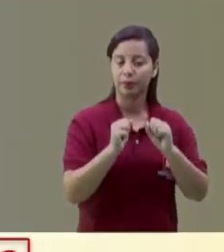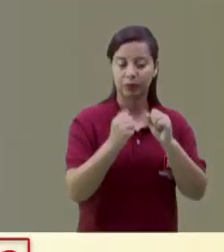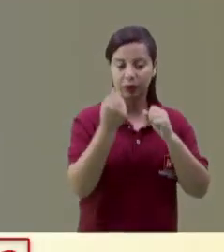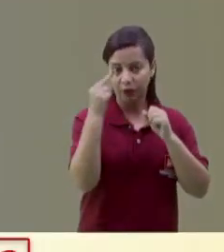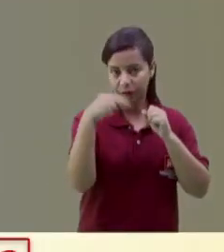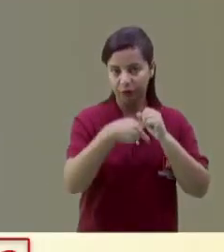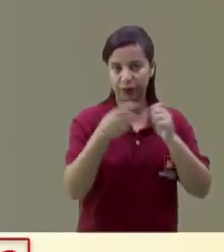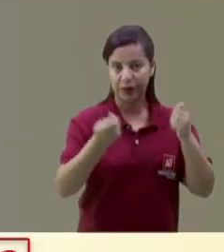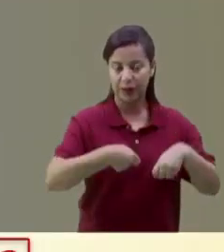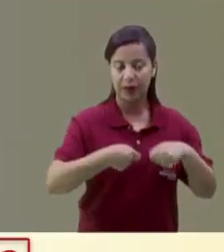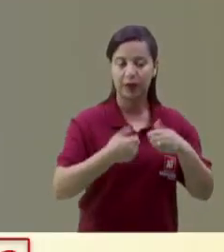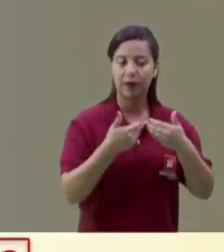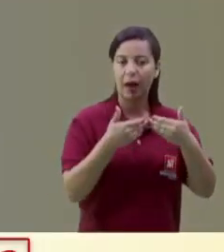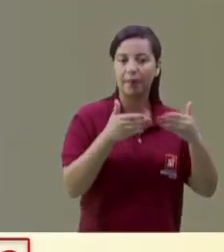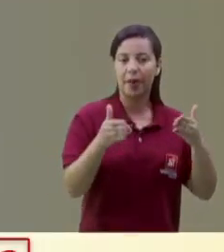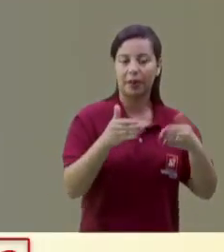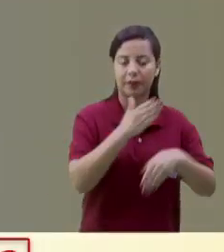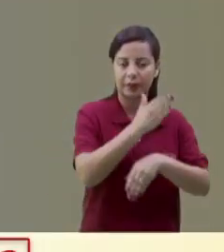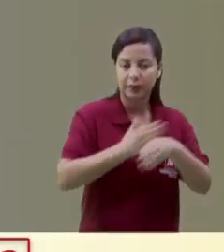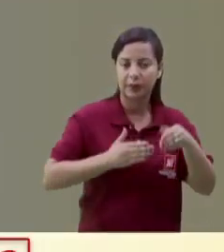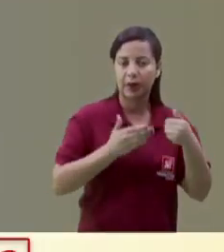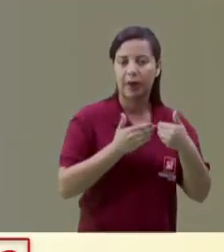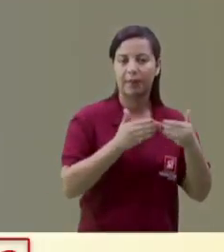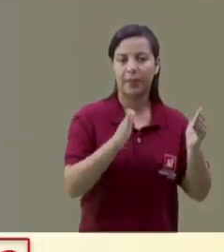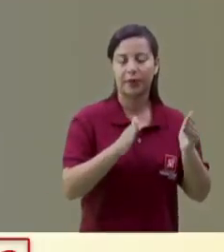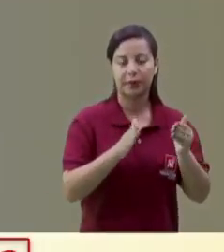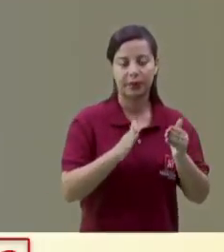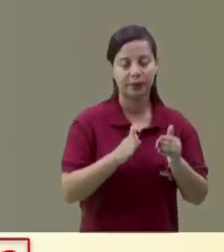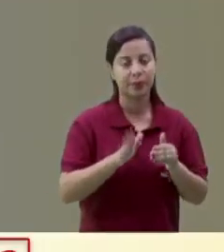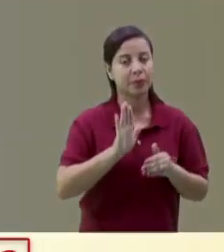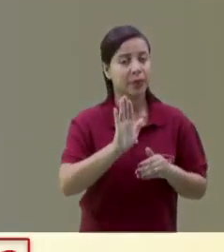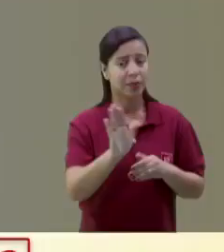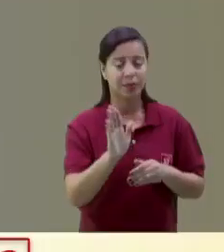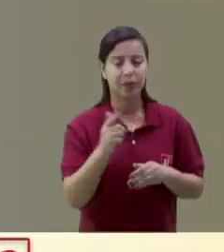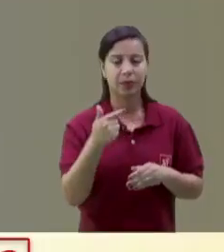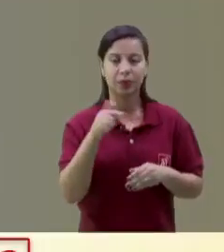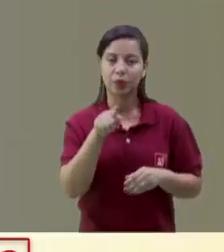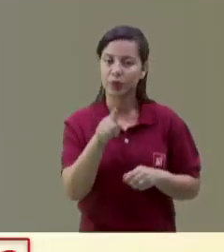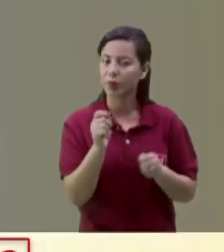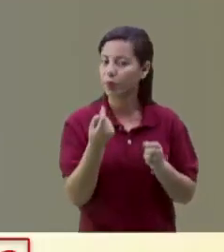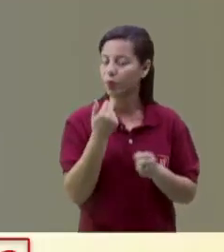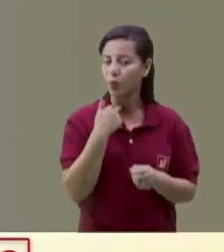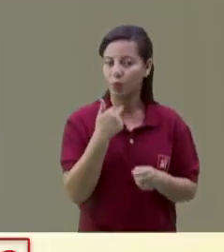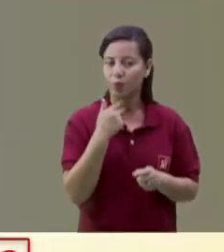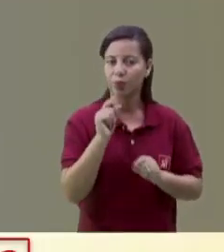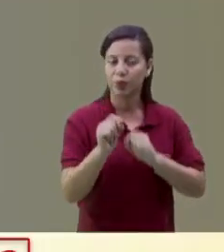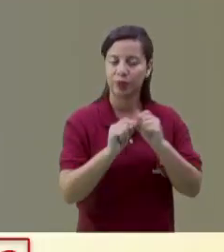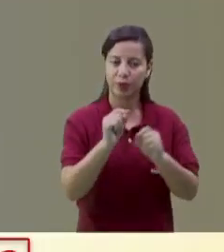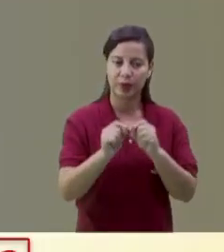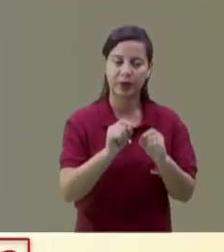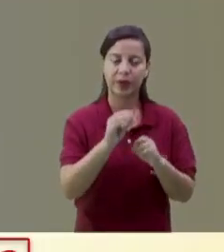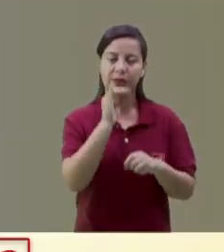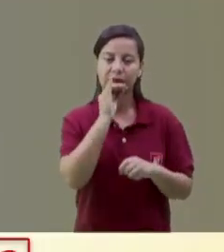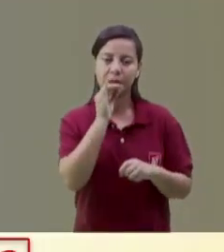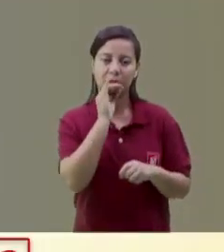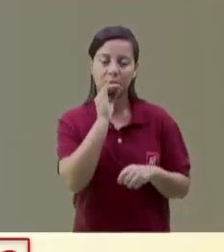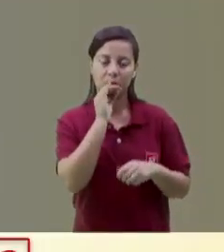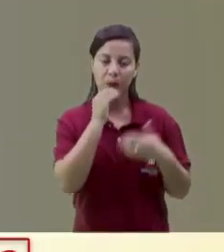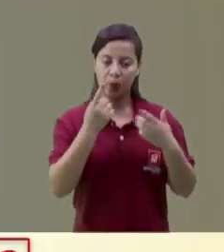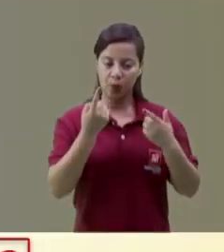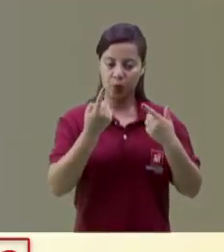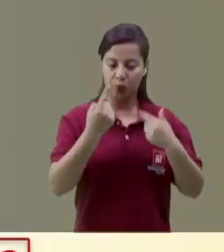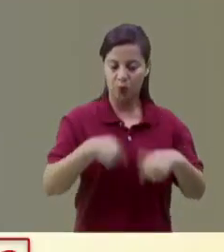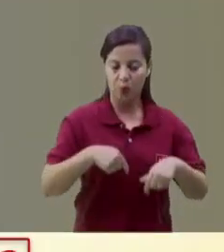exposta quanto na interna é não tentar colocar esse membro ou essa parte do corpo que